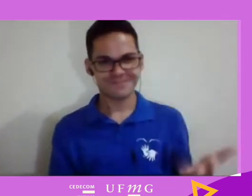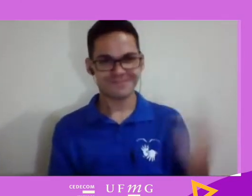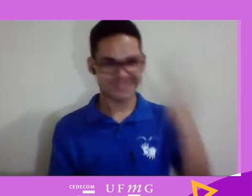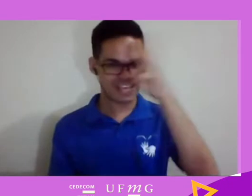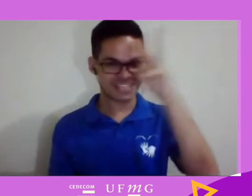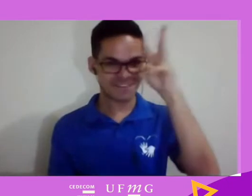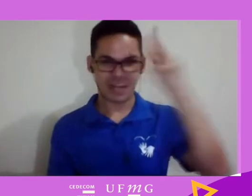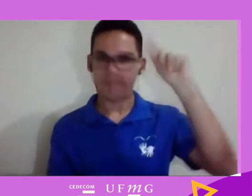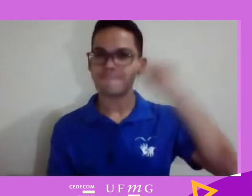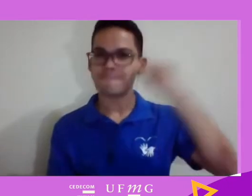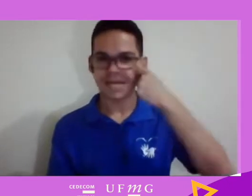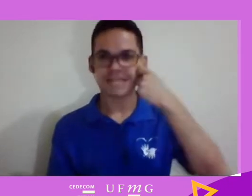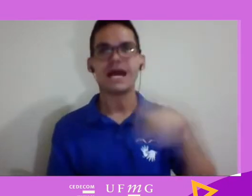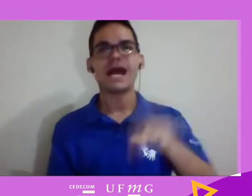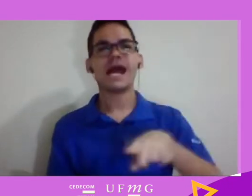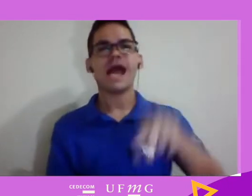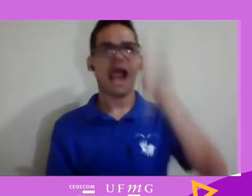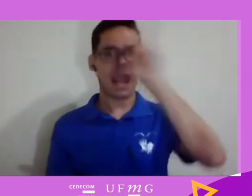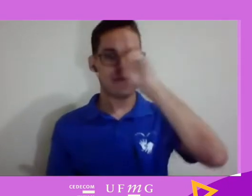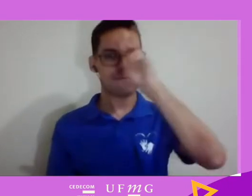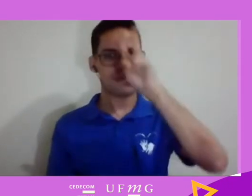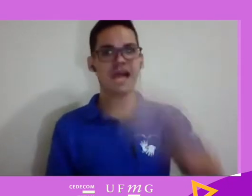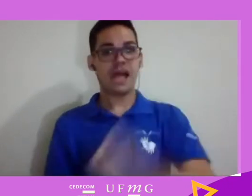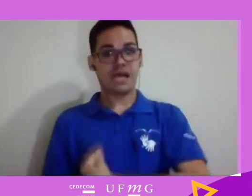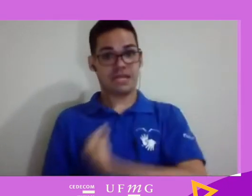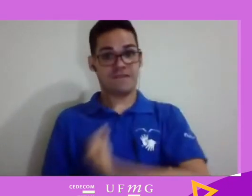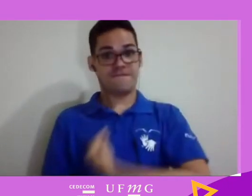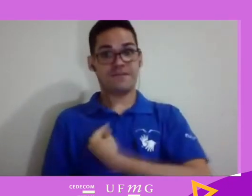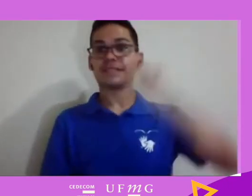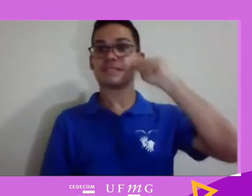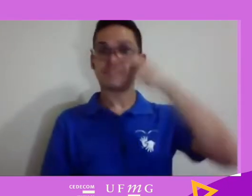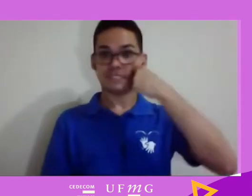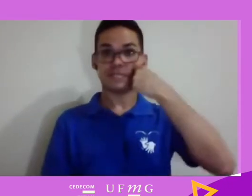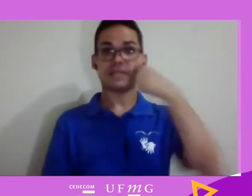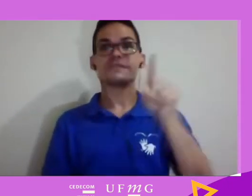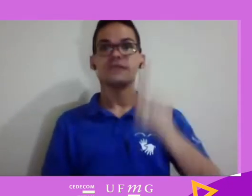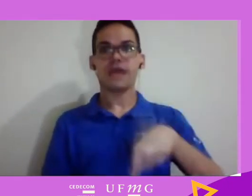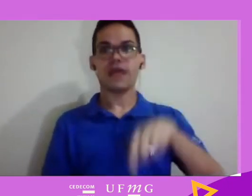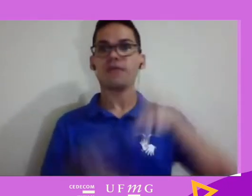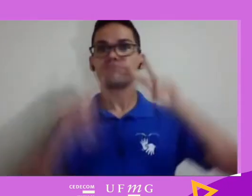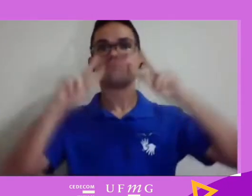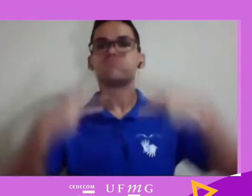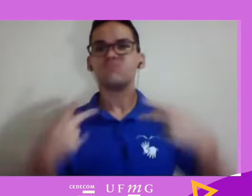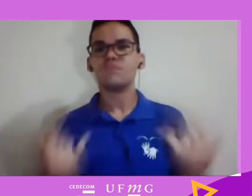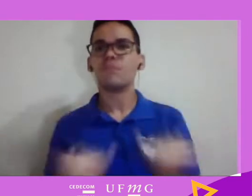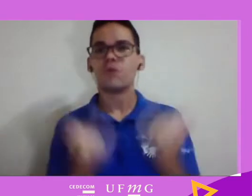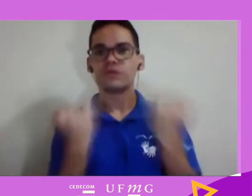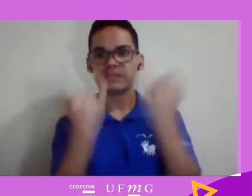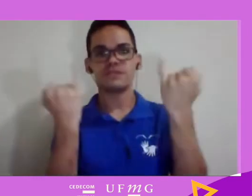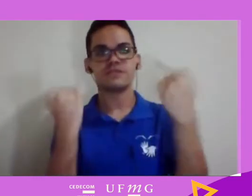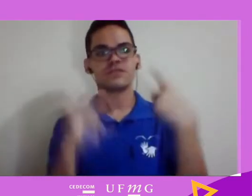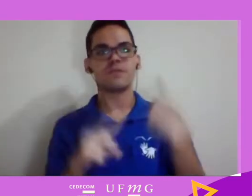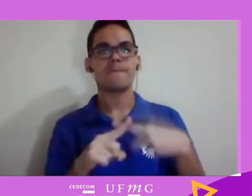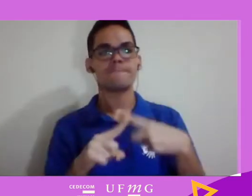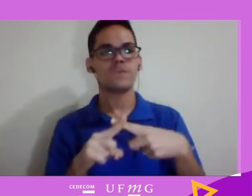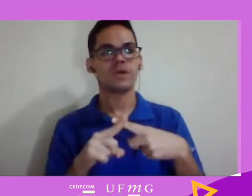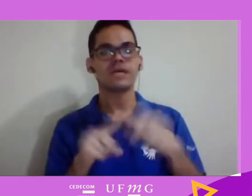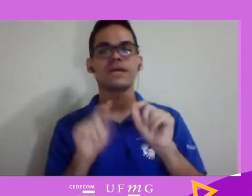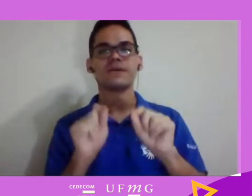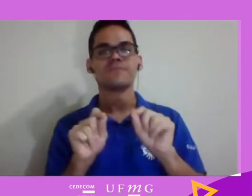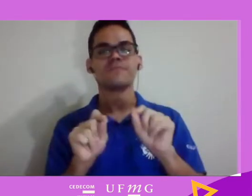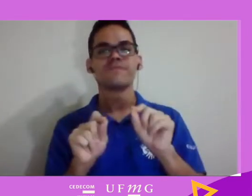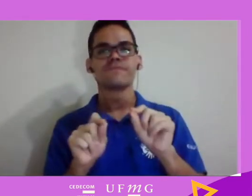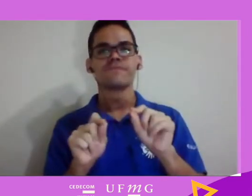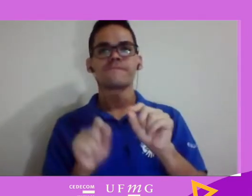final de maio, que tomou conta do mundo. E é interessante porque o Blackout Tuesday, ele começou como iniciativa da